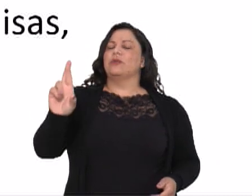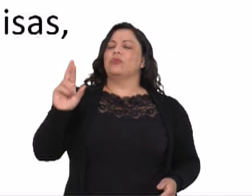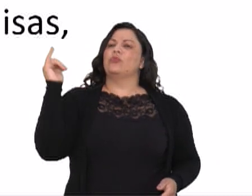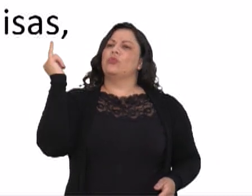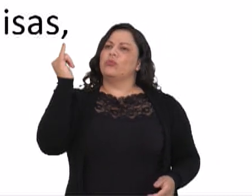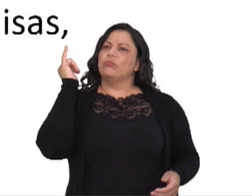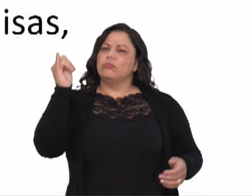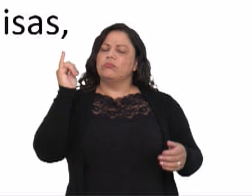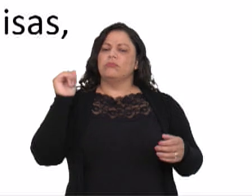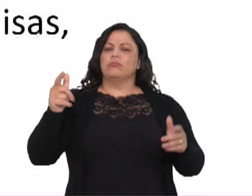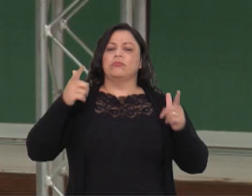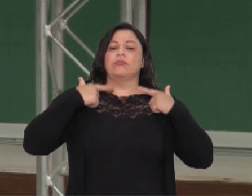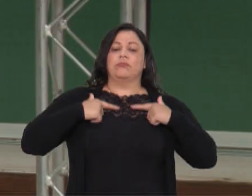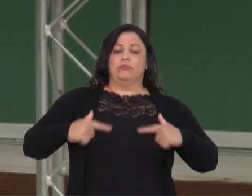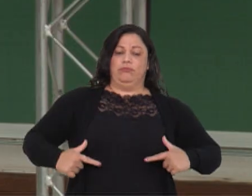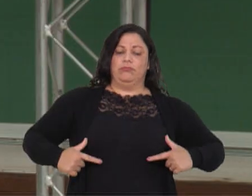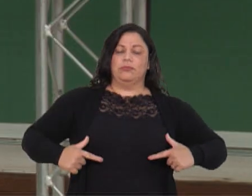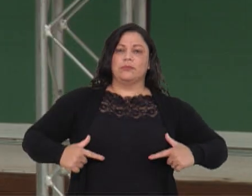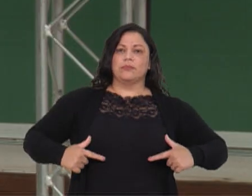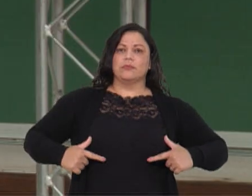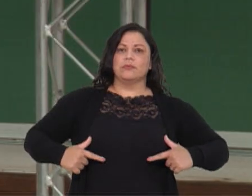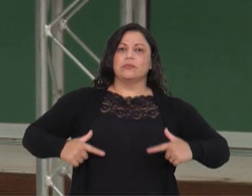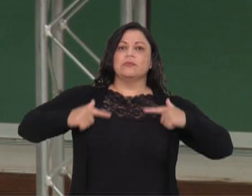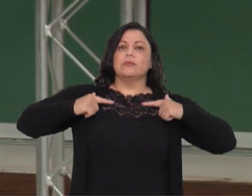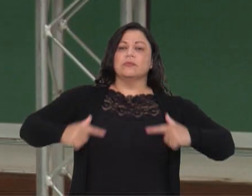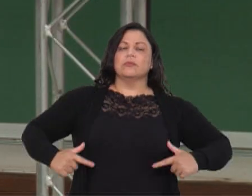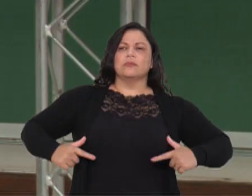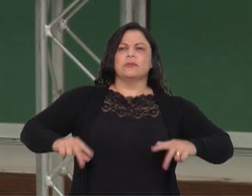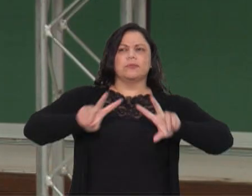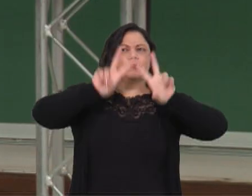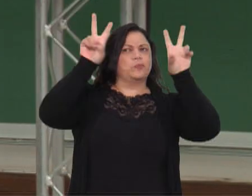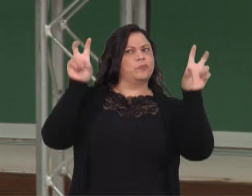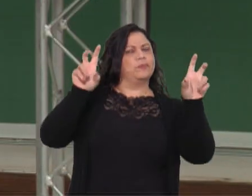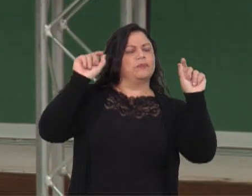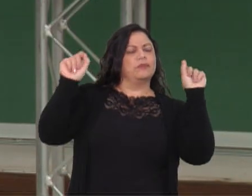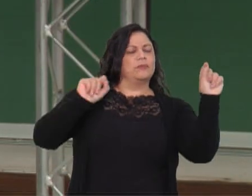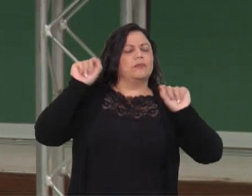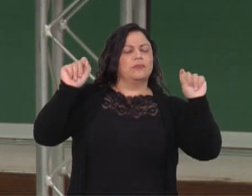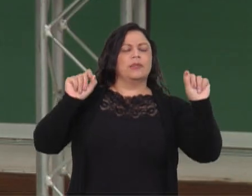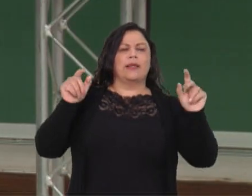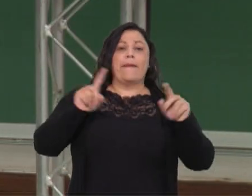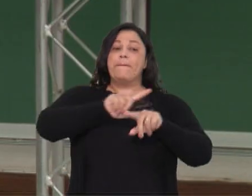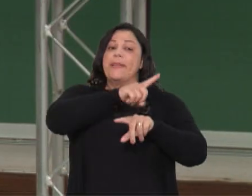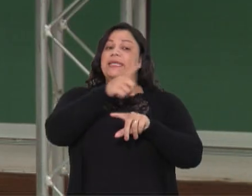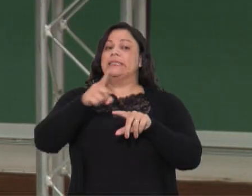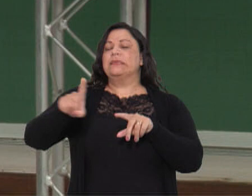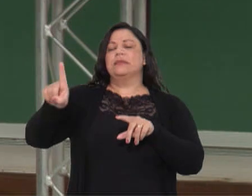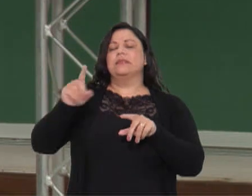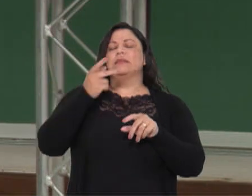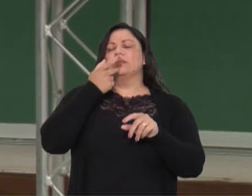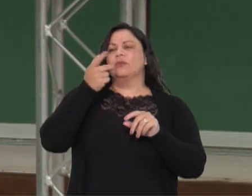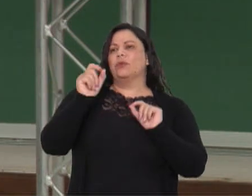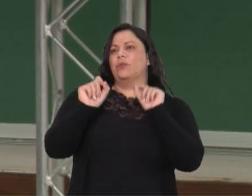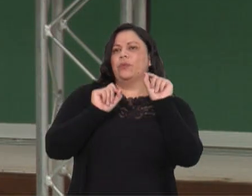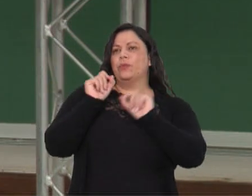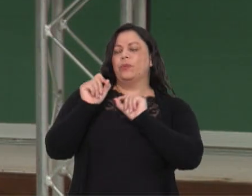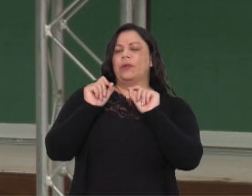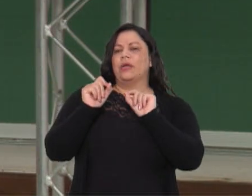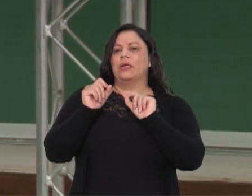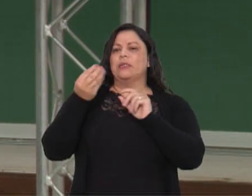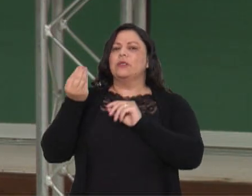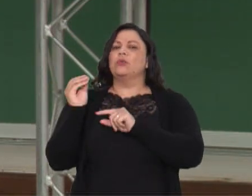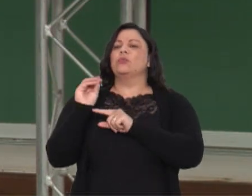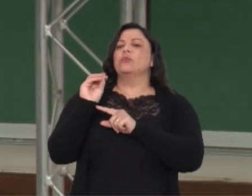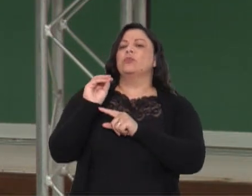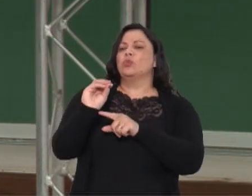ele está neutro, então ele vai falar sobre o assunto, mas ele não vai se colocar, né, como